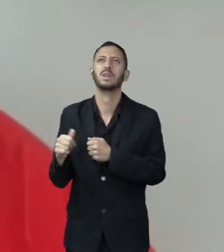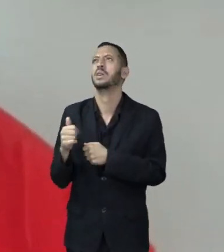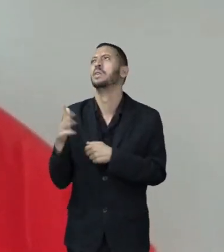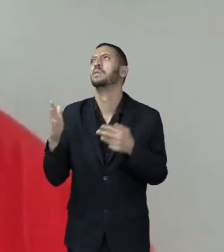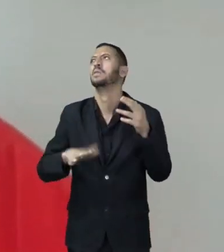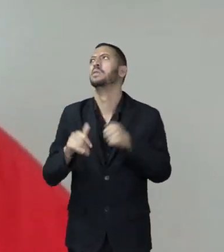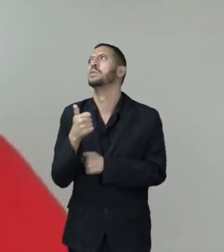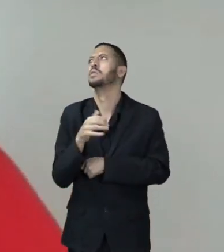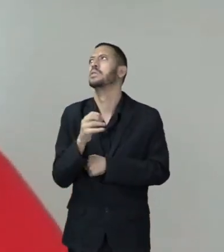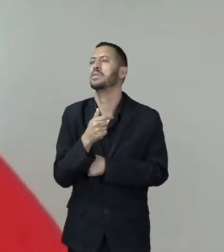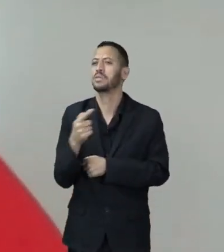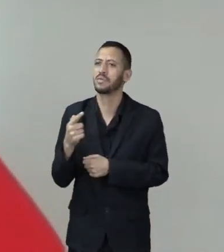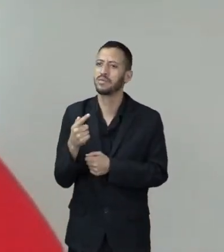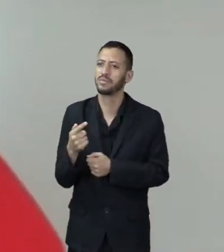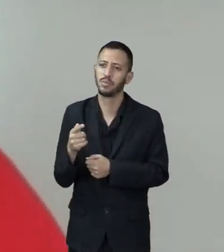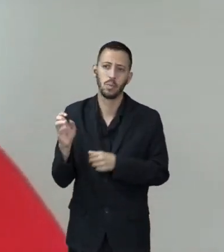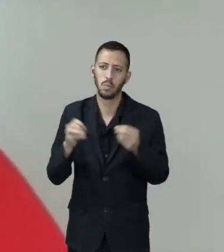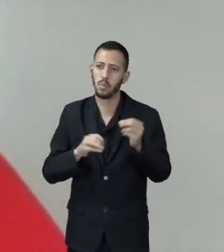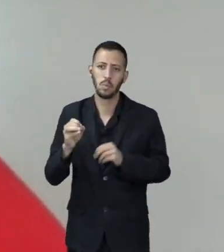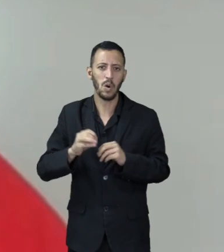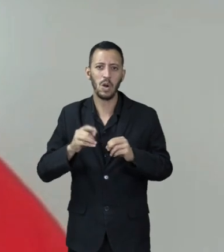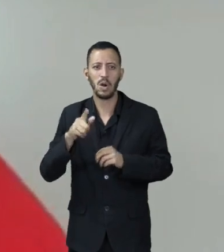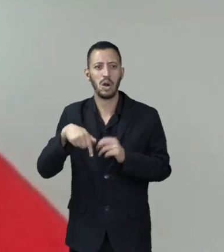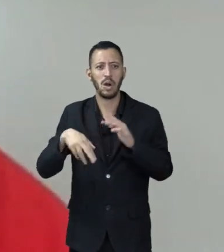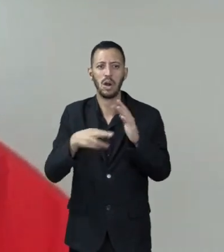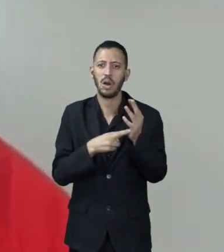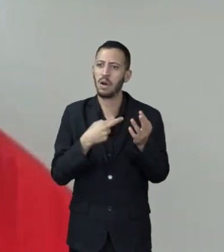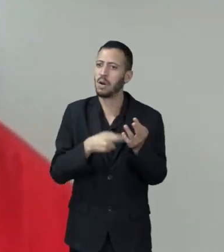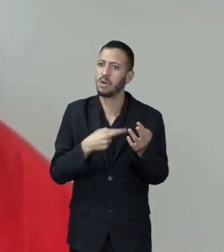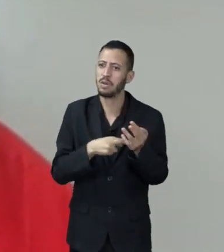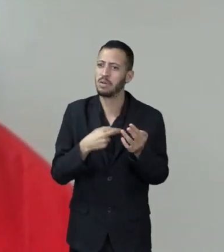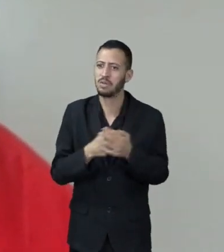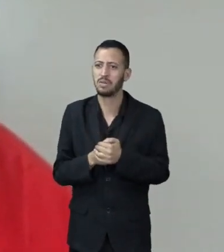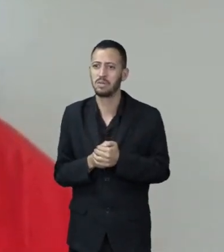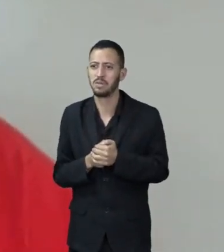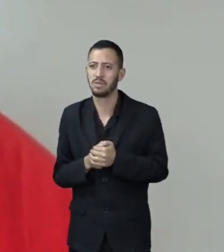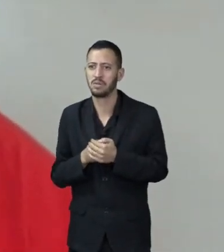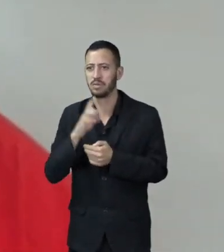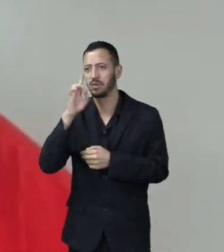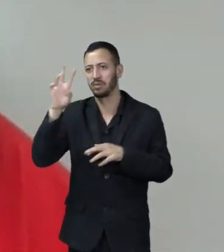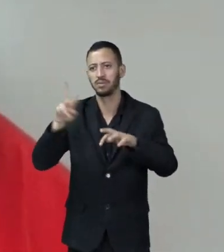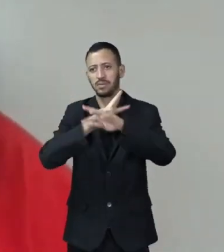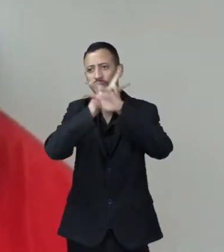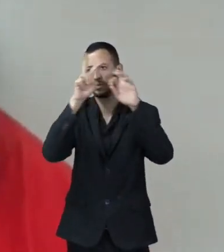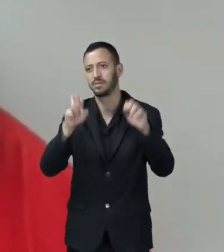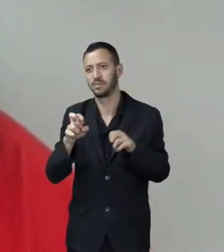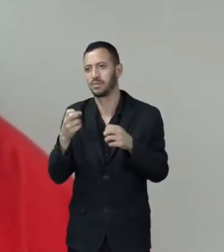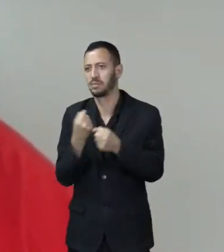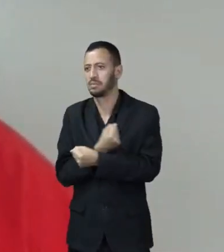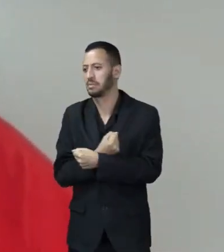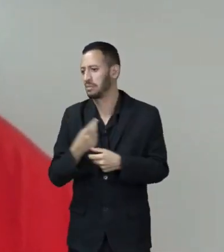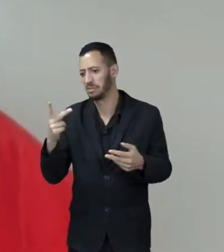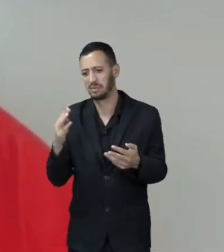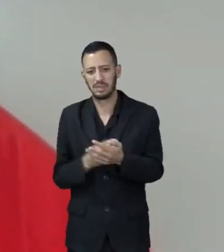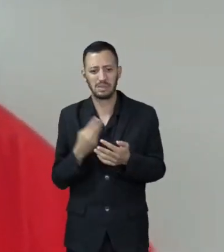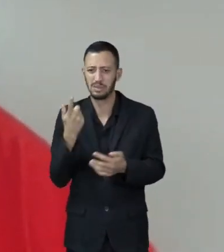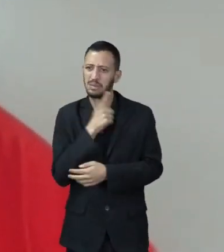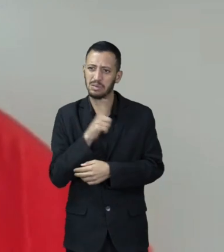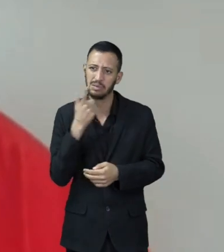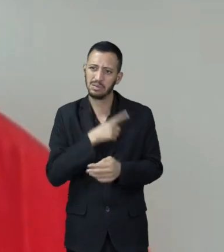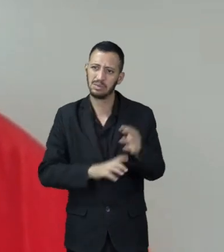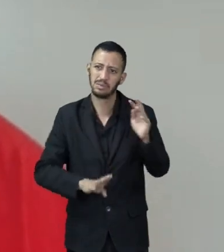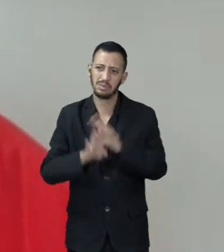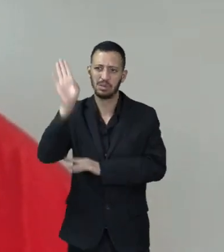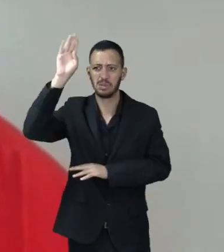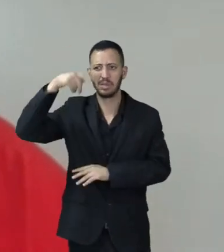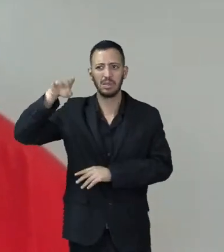107 artigos recebidos. Nenhuma revista indexada, né, sobre essa temática recebeu tantos artigos, e a gente teve destaque